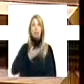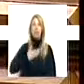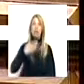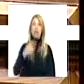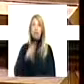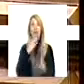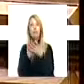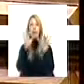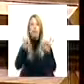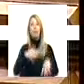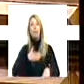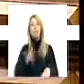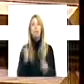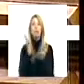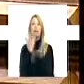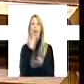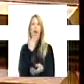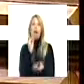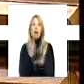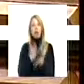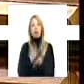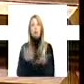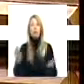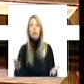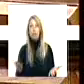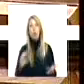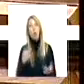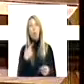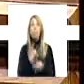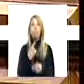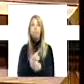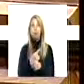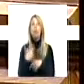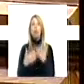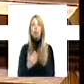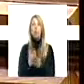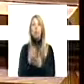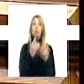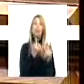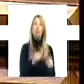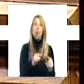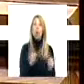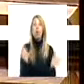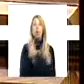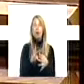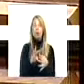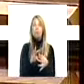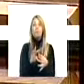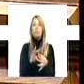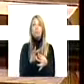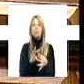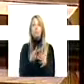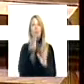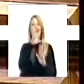com estes passes estudantes ou de mantê-lo apenas naquilo que concerne e na sua ligação